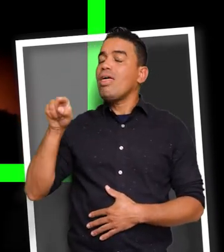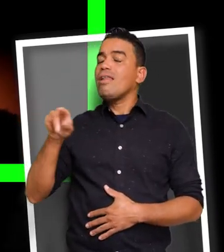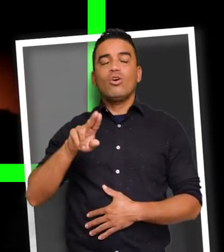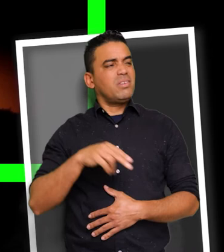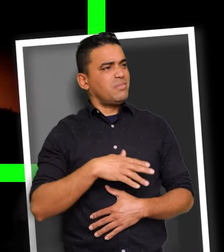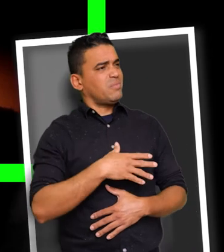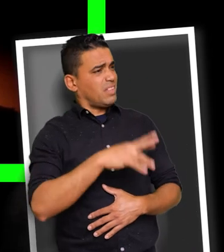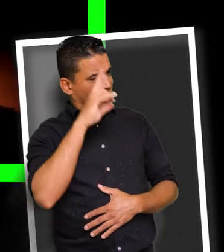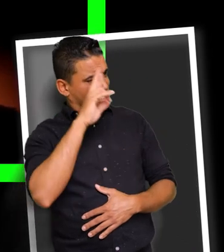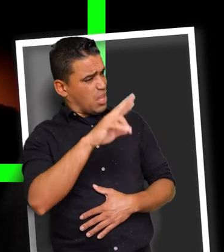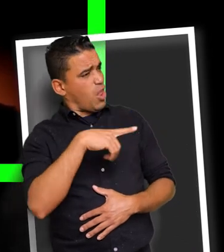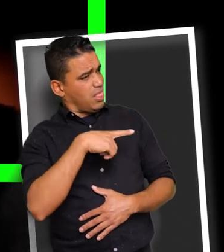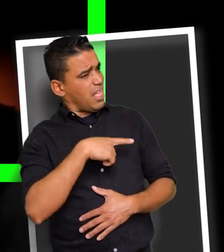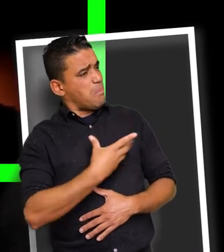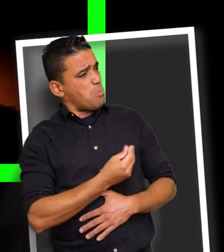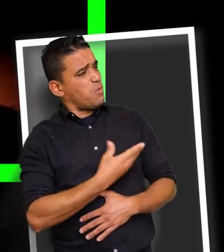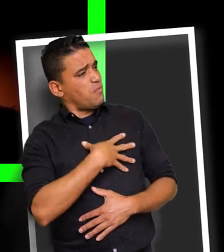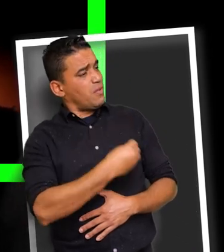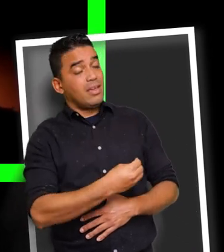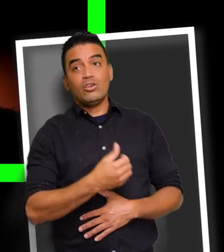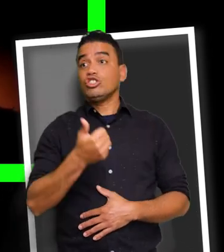A senhora tem muito filho, não é, dona?